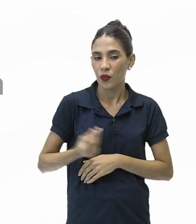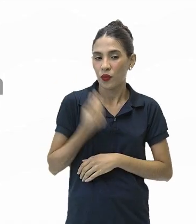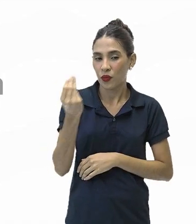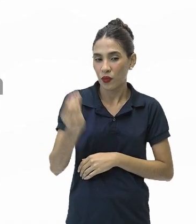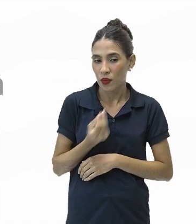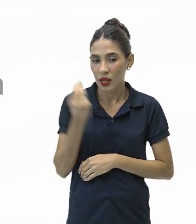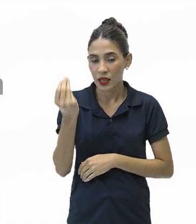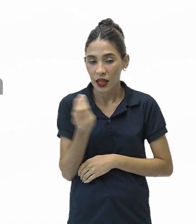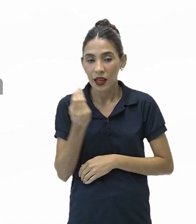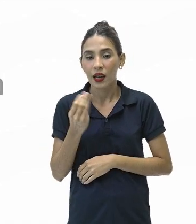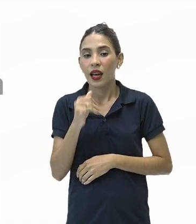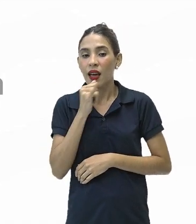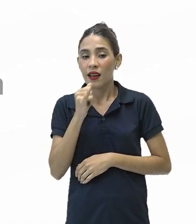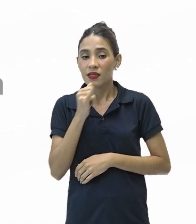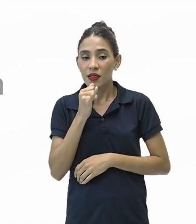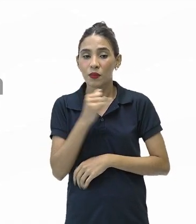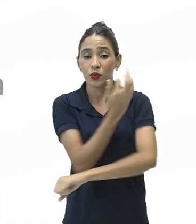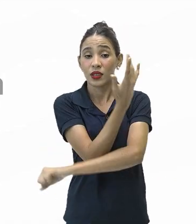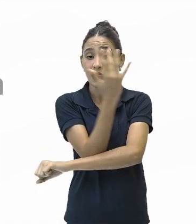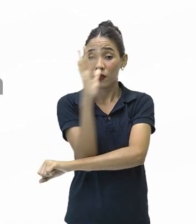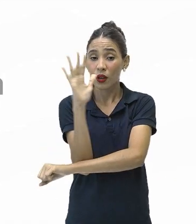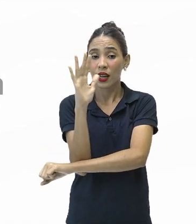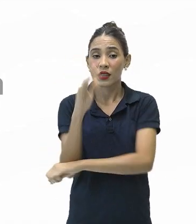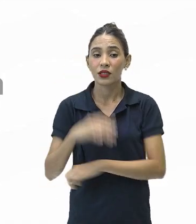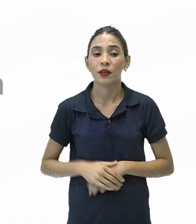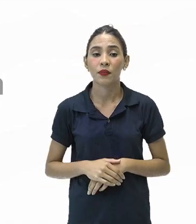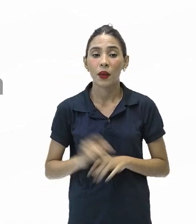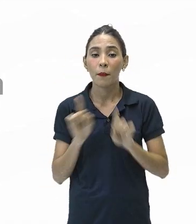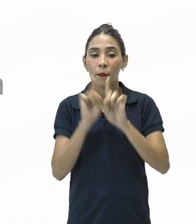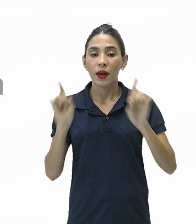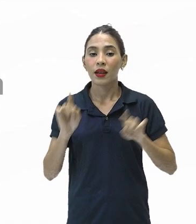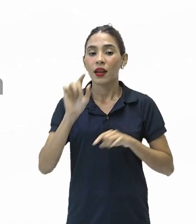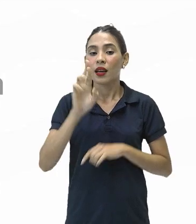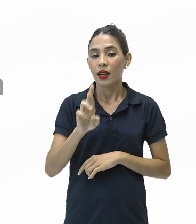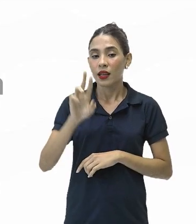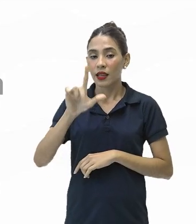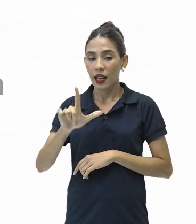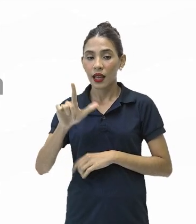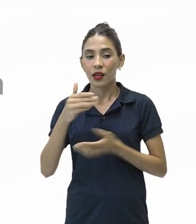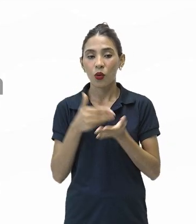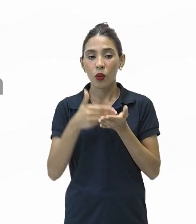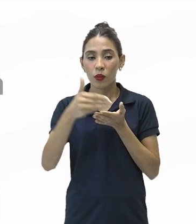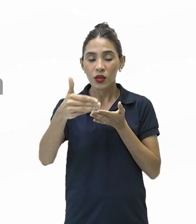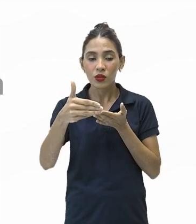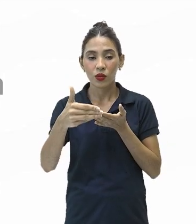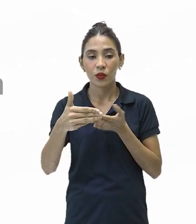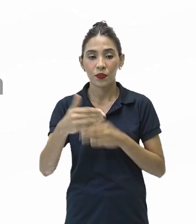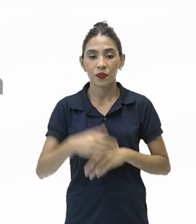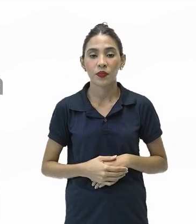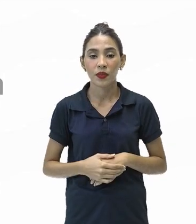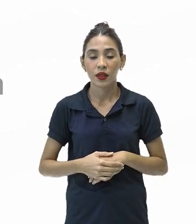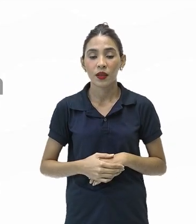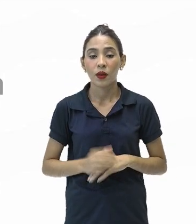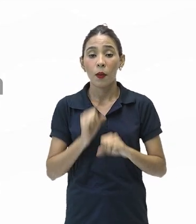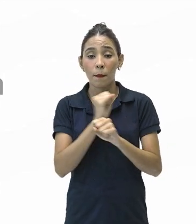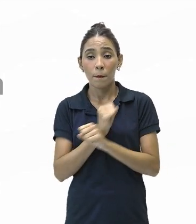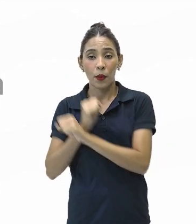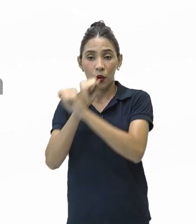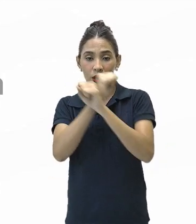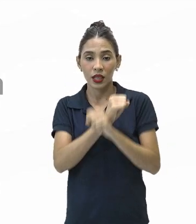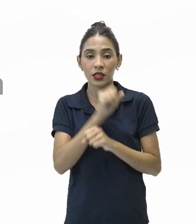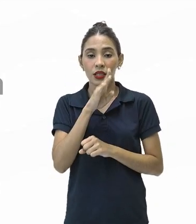a saúde dos ecossistemas. Já a reserva legal, que a gente começou o assunto com ela protege